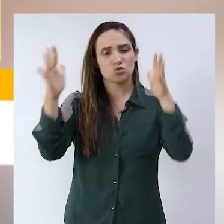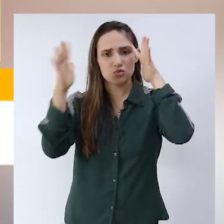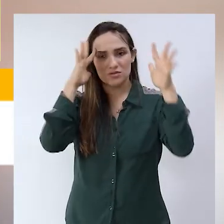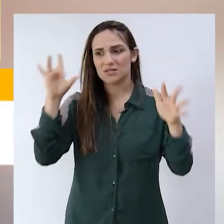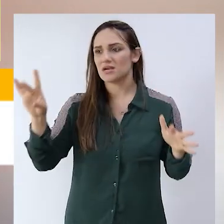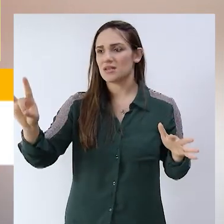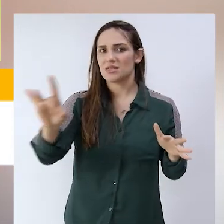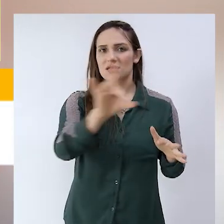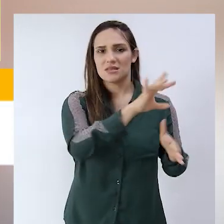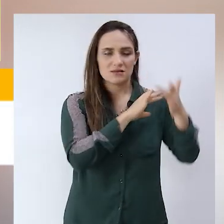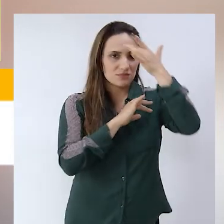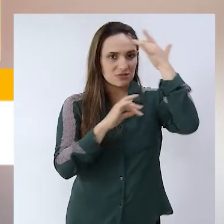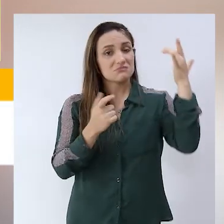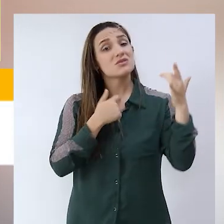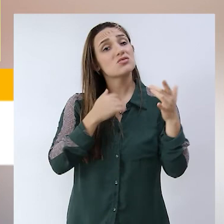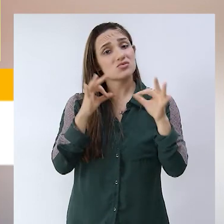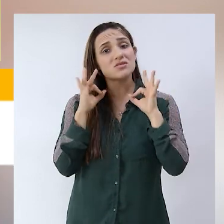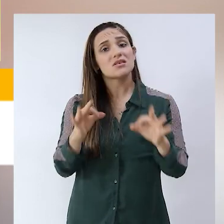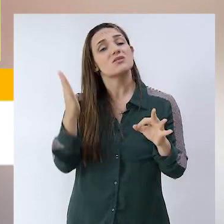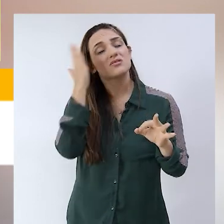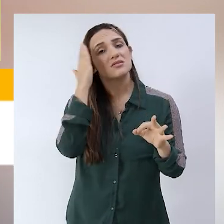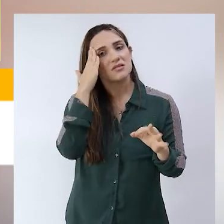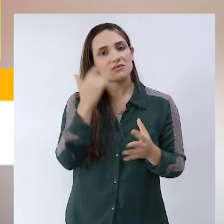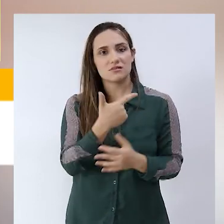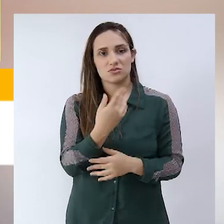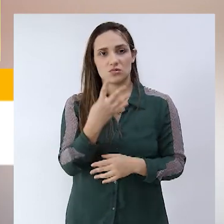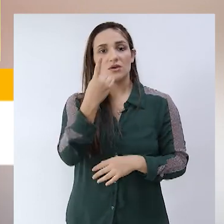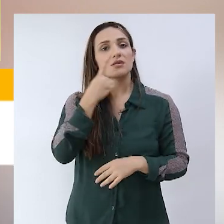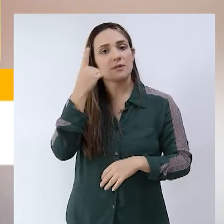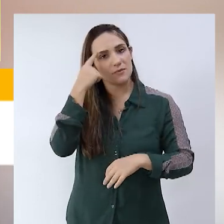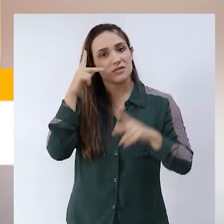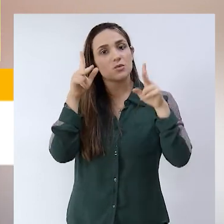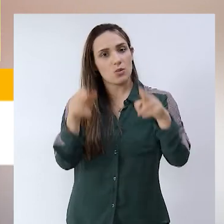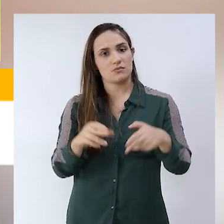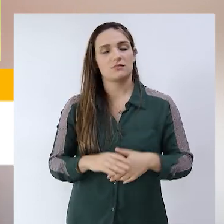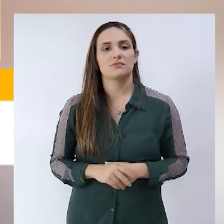oportunidades. Esse é o sonho de cada um de nós. Eu tenho certeza que os 24 deputados pensam dessa forma.